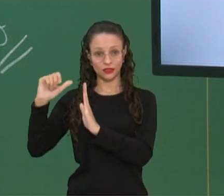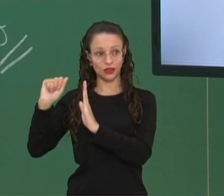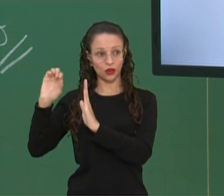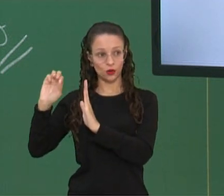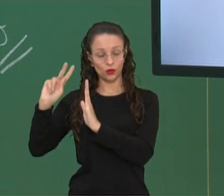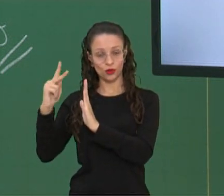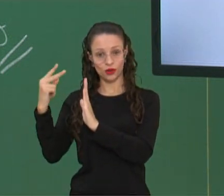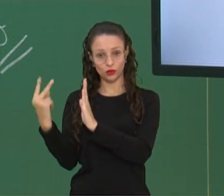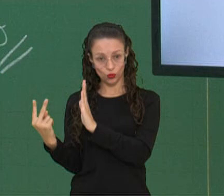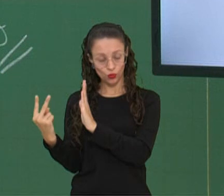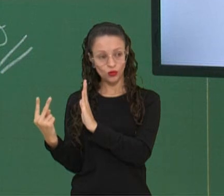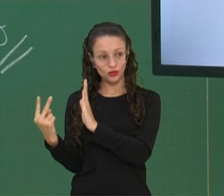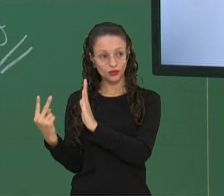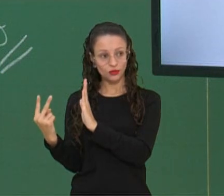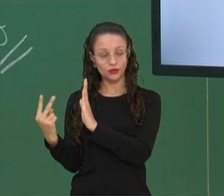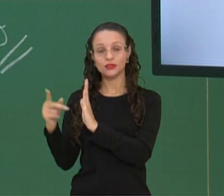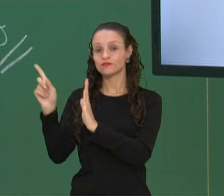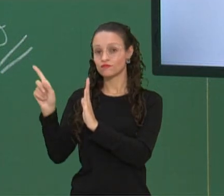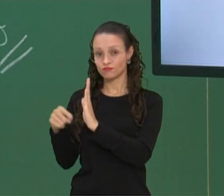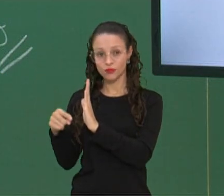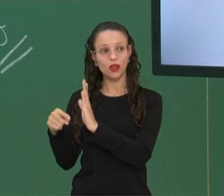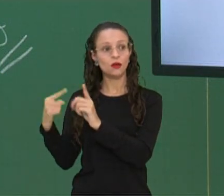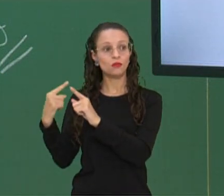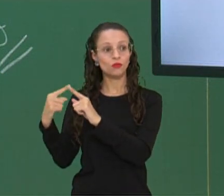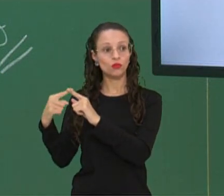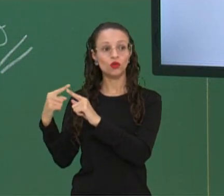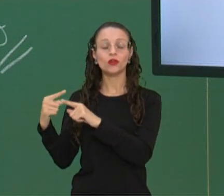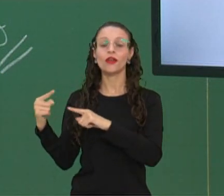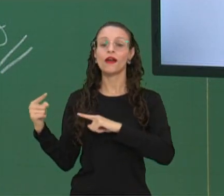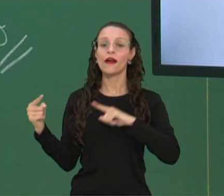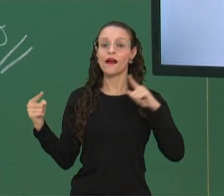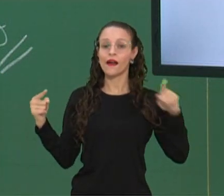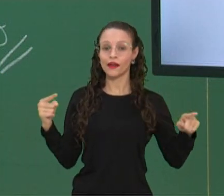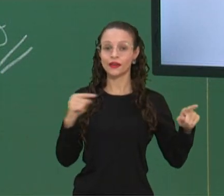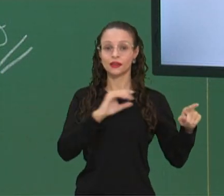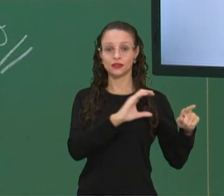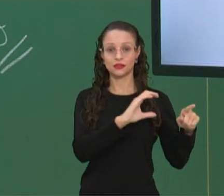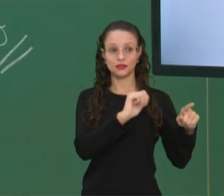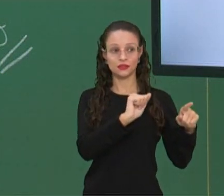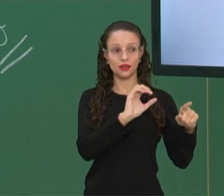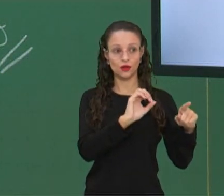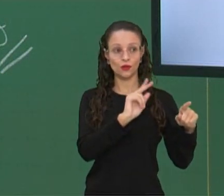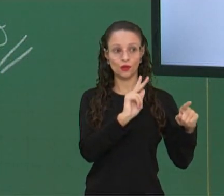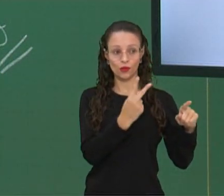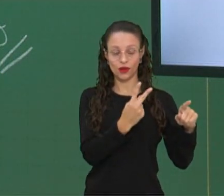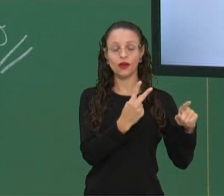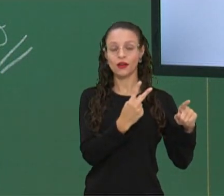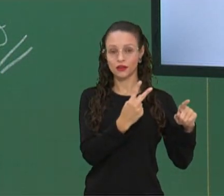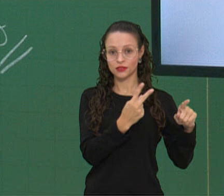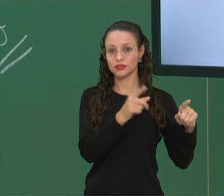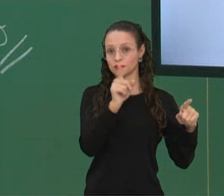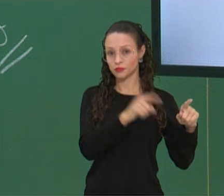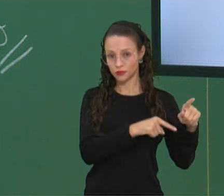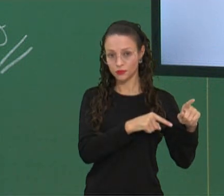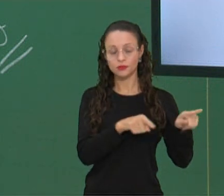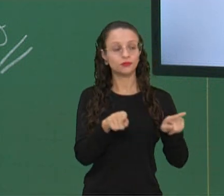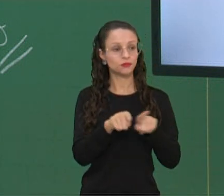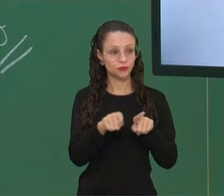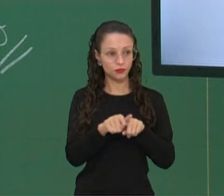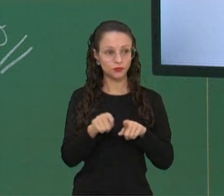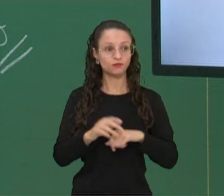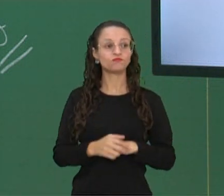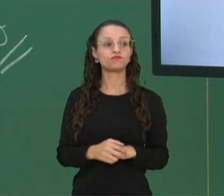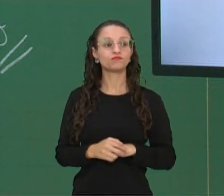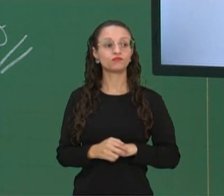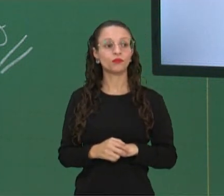hidróxido de cálcio sólido, cai fora, porque eu tenho um hidróxido de cálcio sólido aqui do outro lado, que não me interessa, também cai